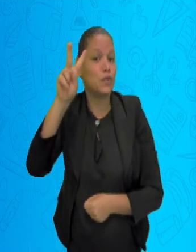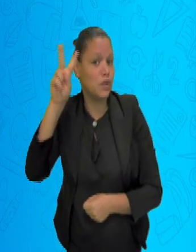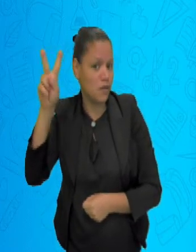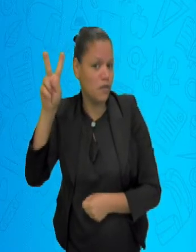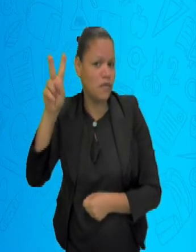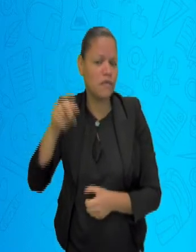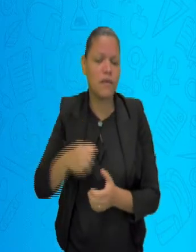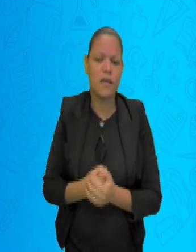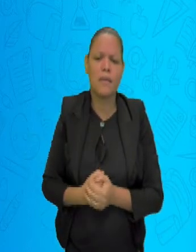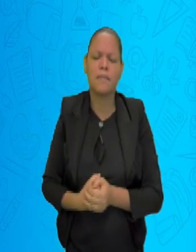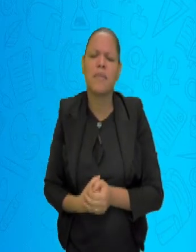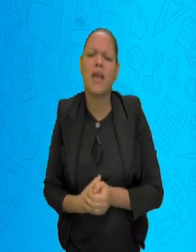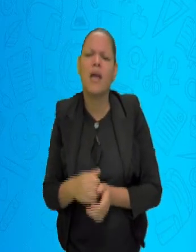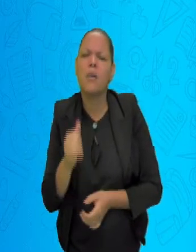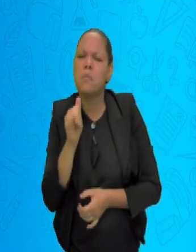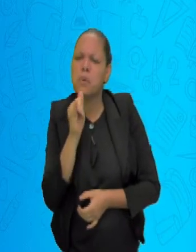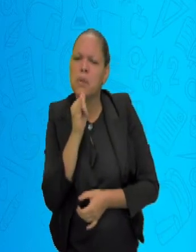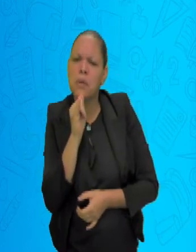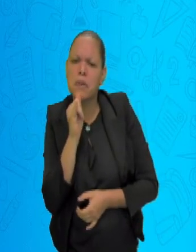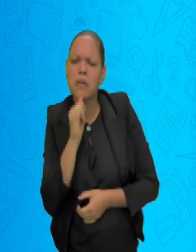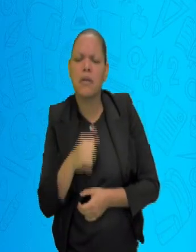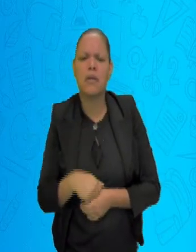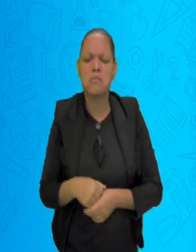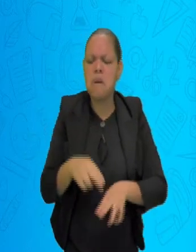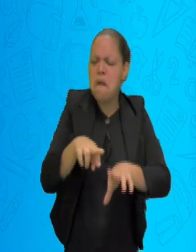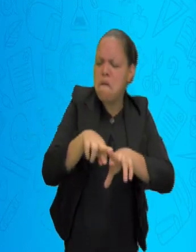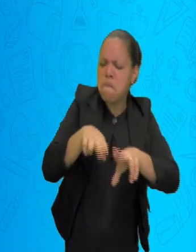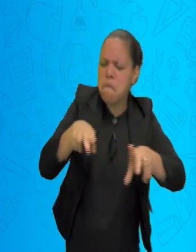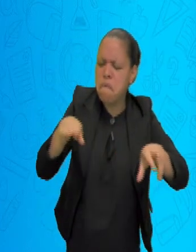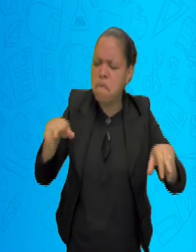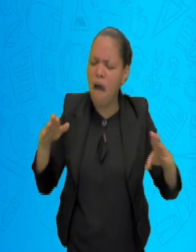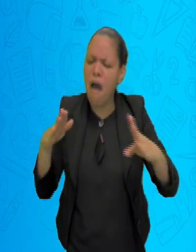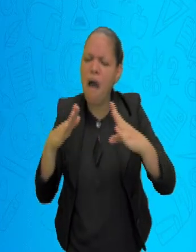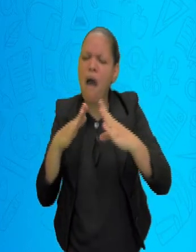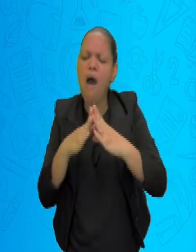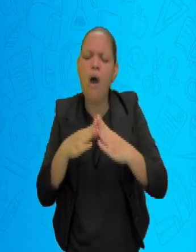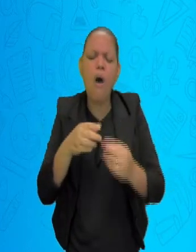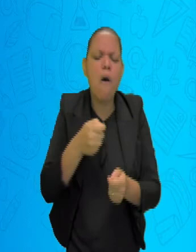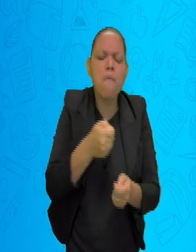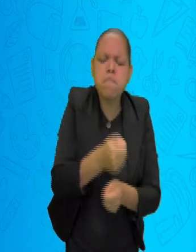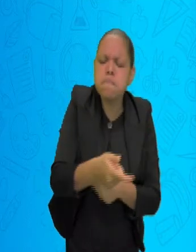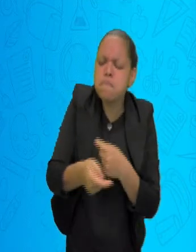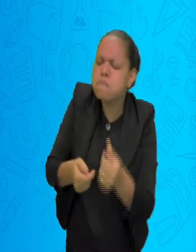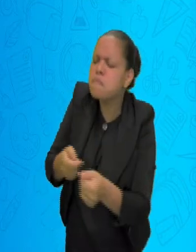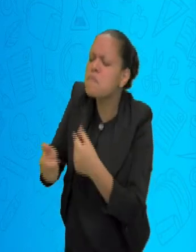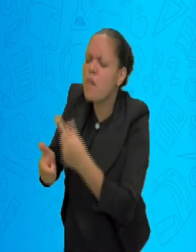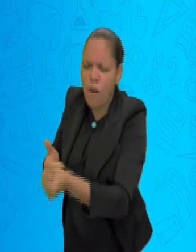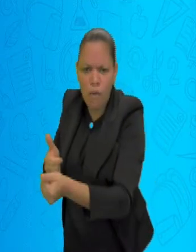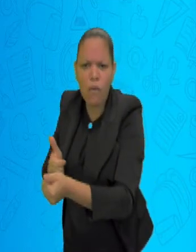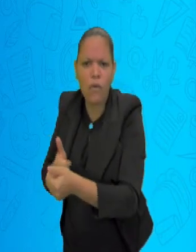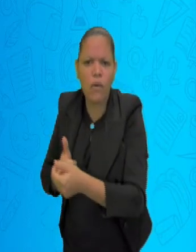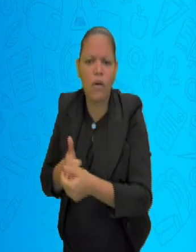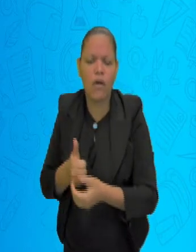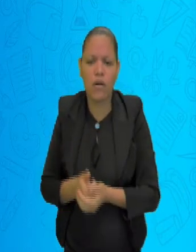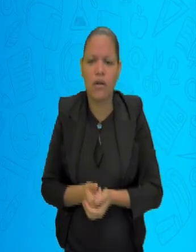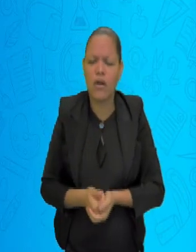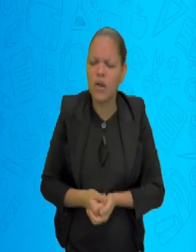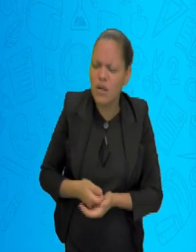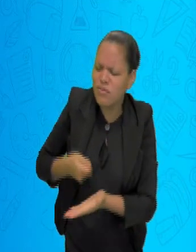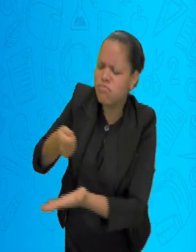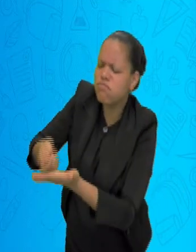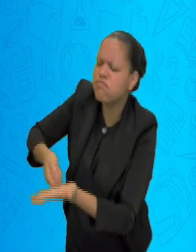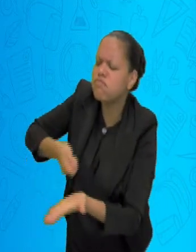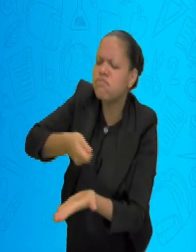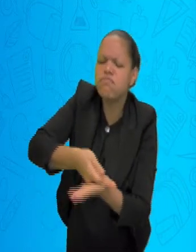vai comprar nessa loja, está integrada ao setor terciário. Porque o setor terciário, vamos dizer que ele seria o